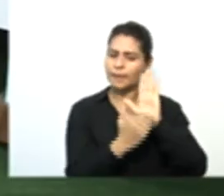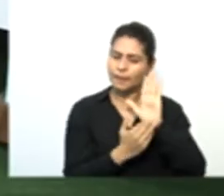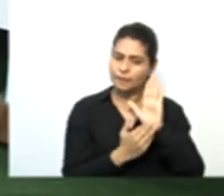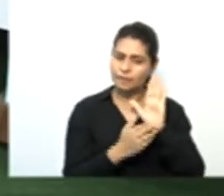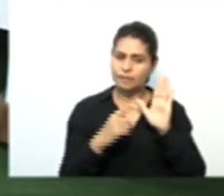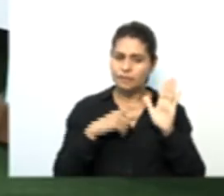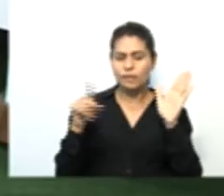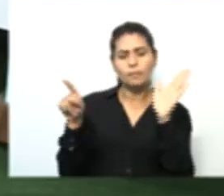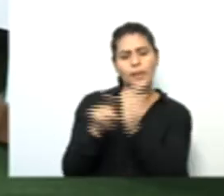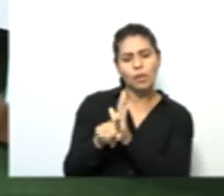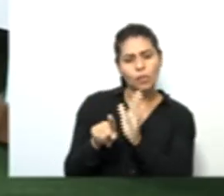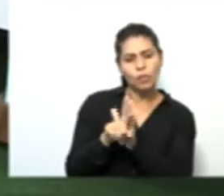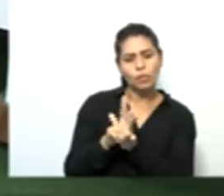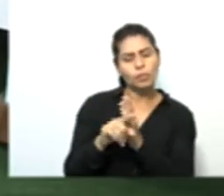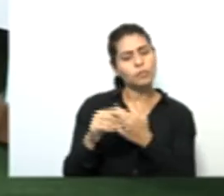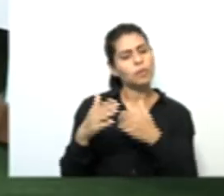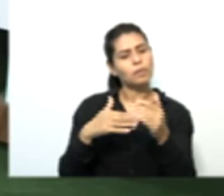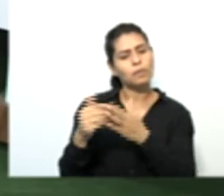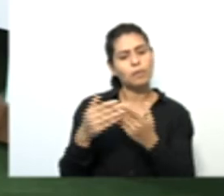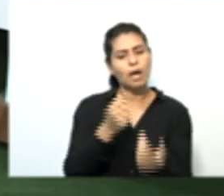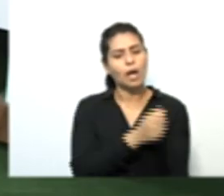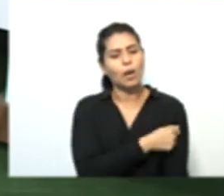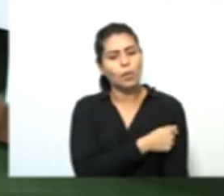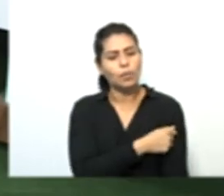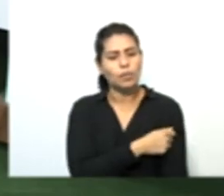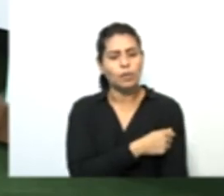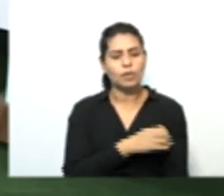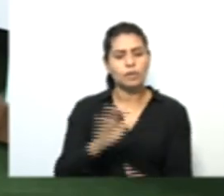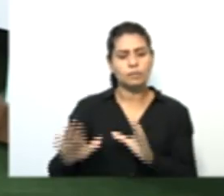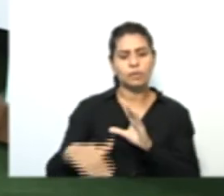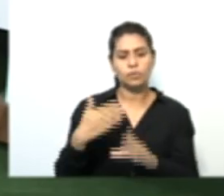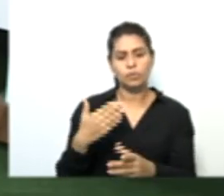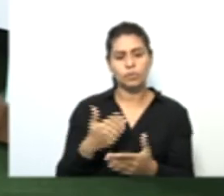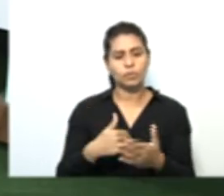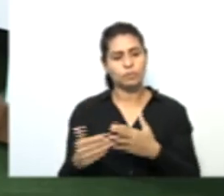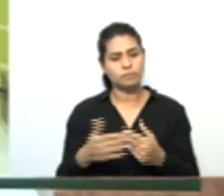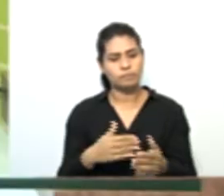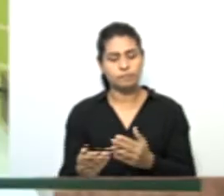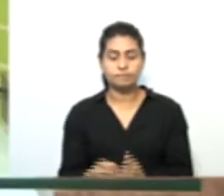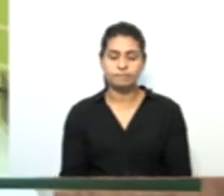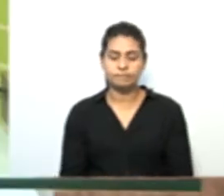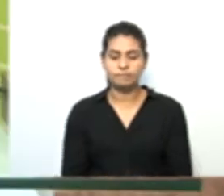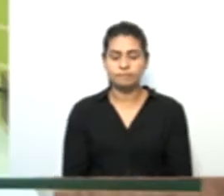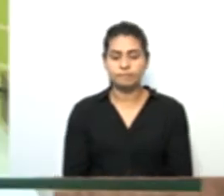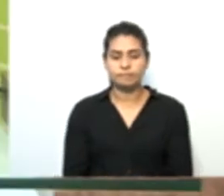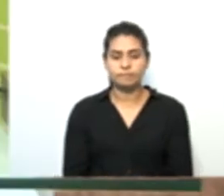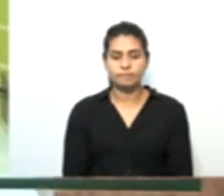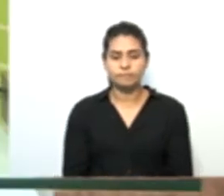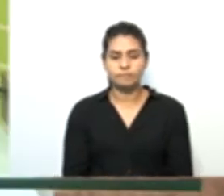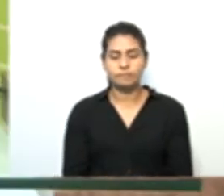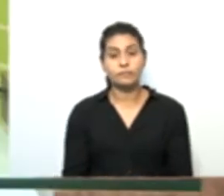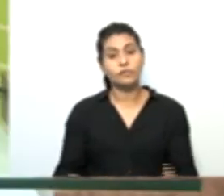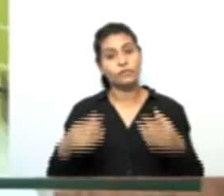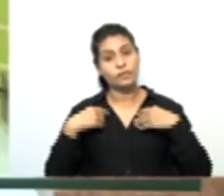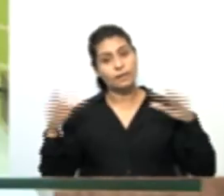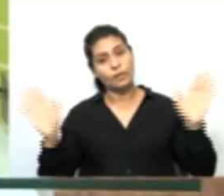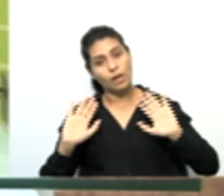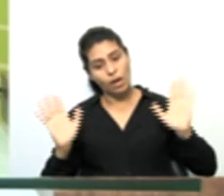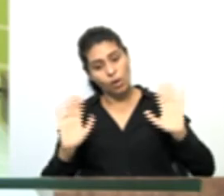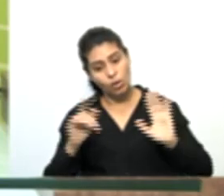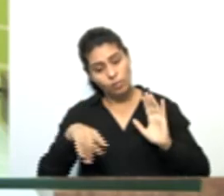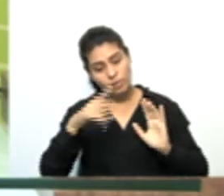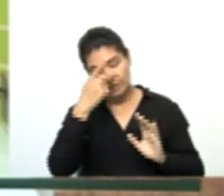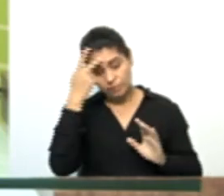alguma pergunta? Algum aluno, alguma escola mandou alguma coisa? Então, nenhuma pergunta, mas eu vou dar um alô aqui para as escolas